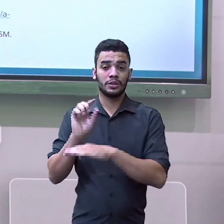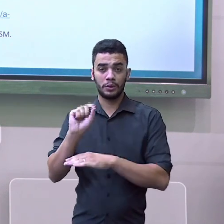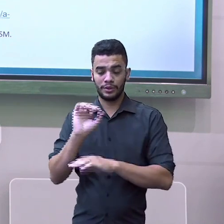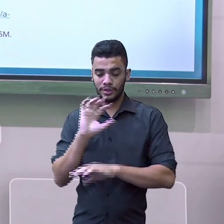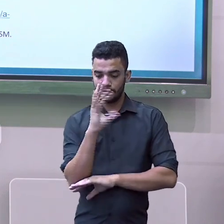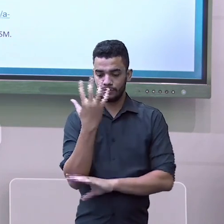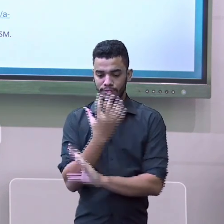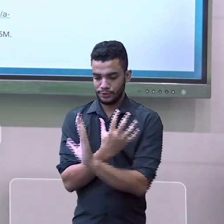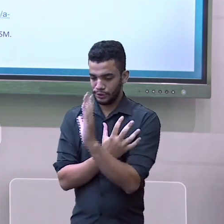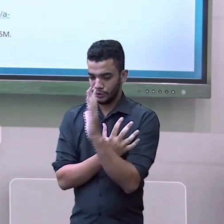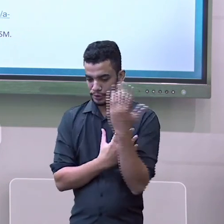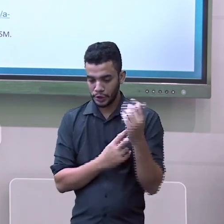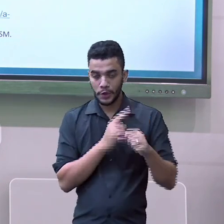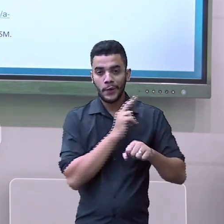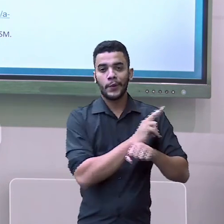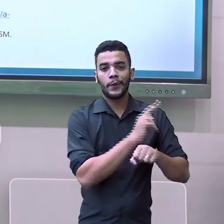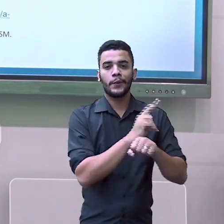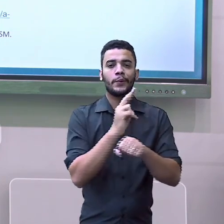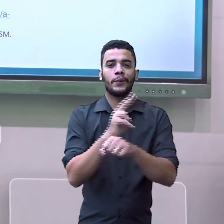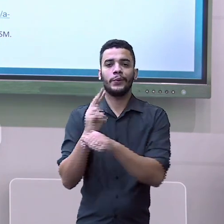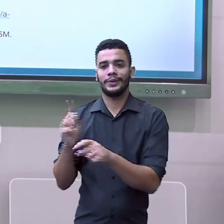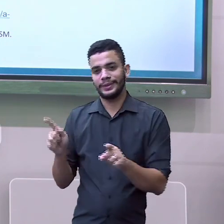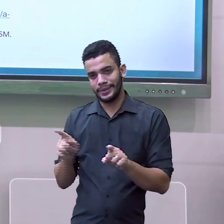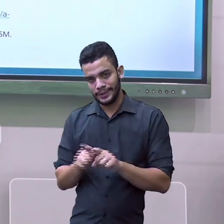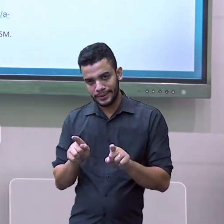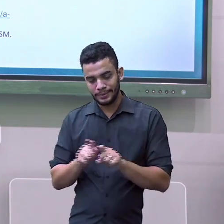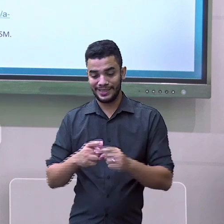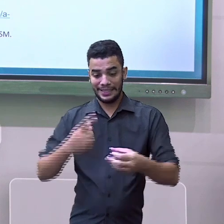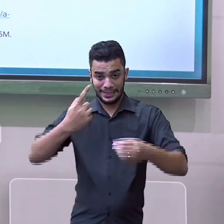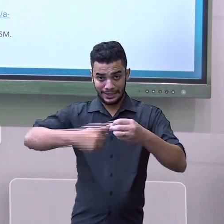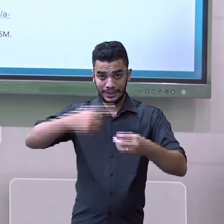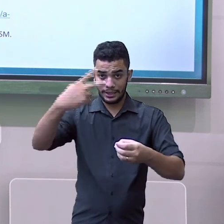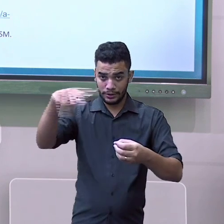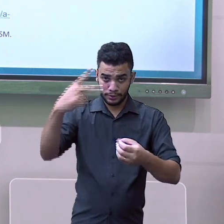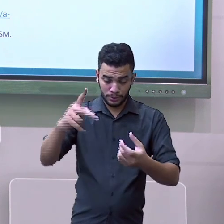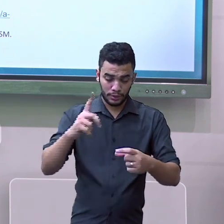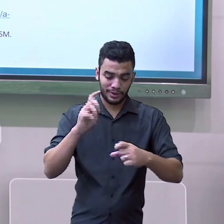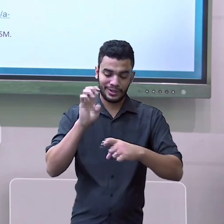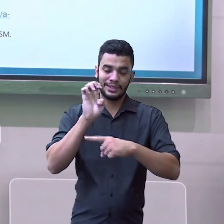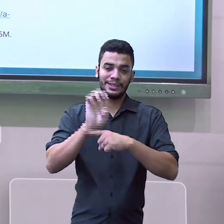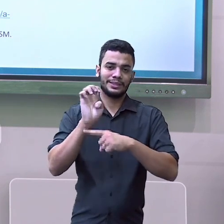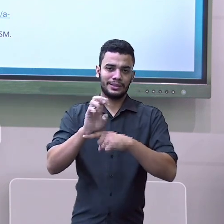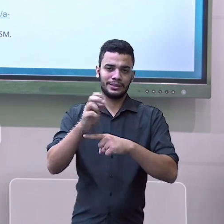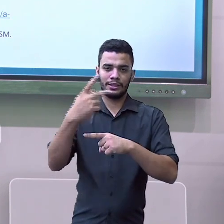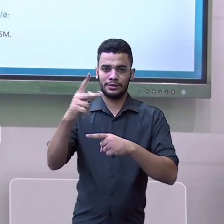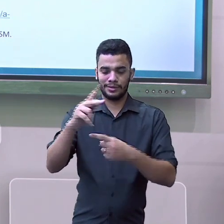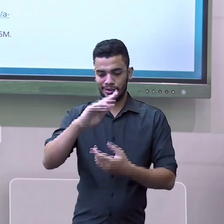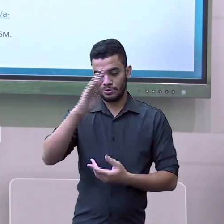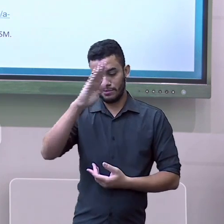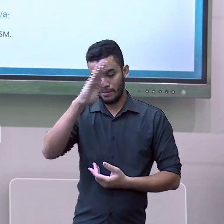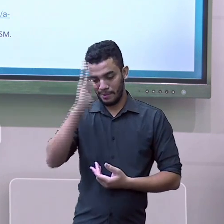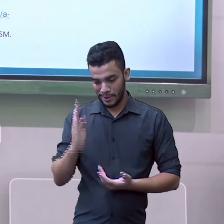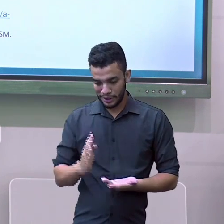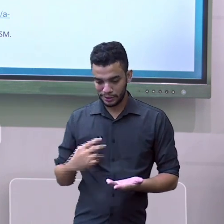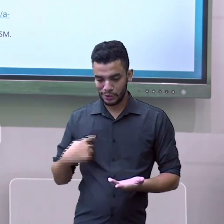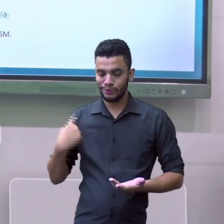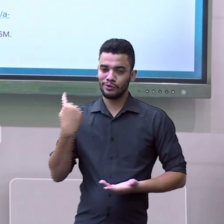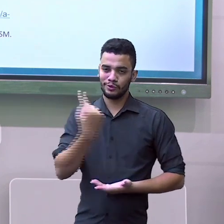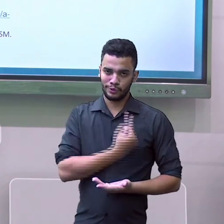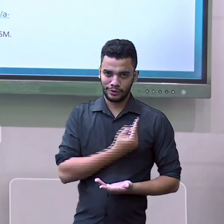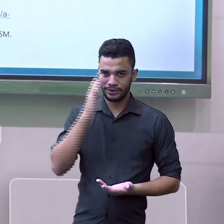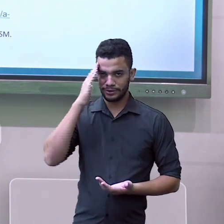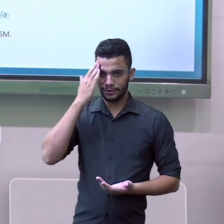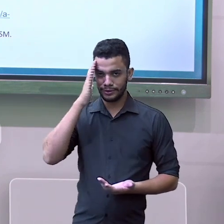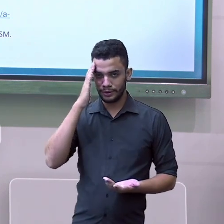a preservação de plantas e animais em sua cidade, em seu estado e também em nosso país.